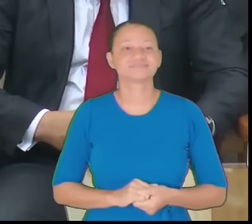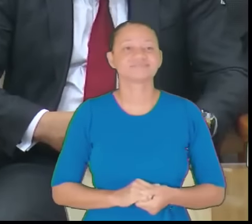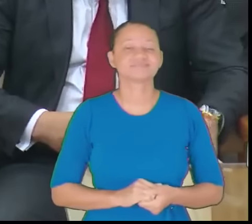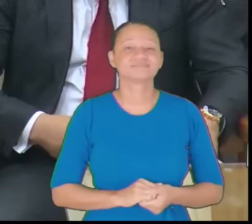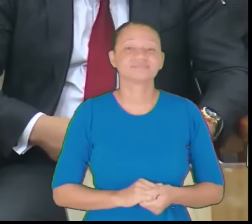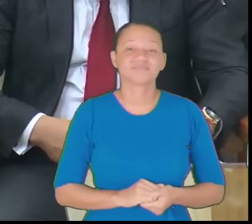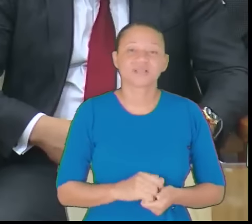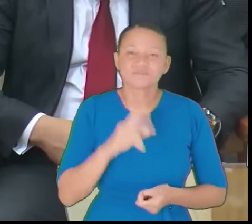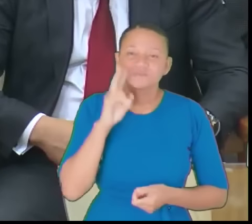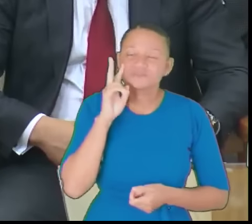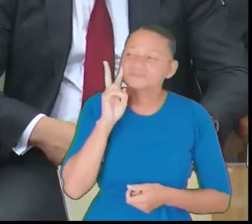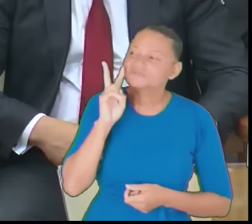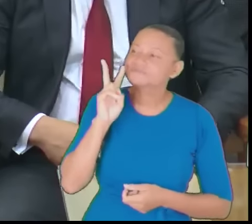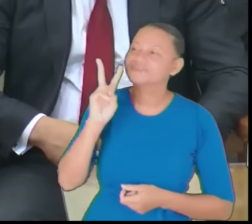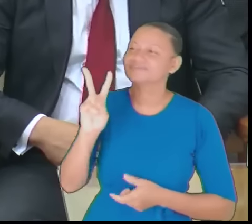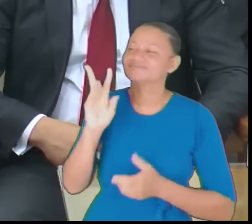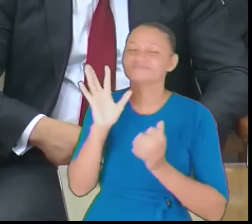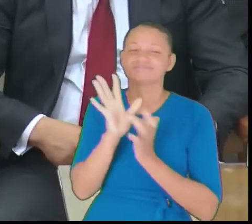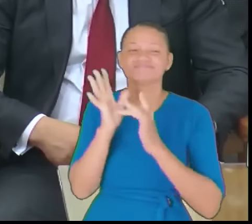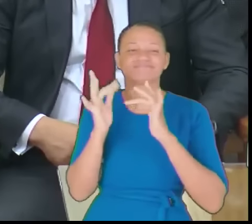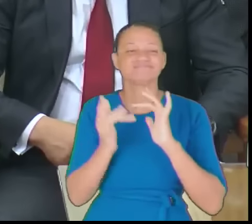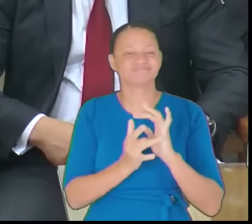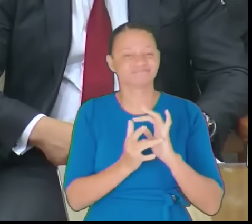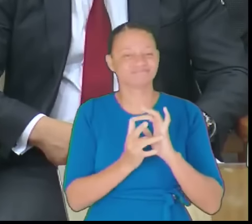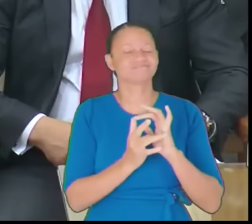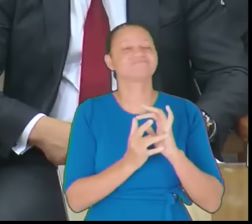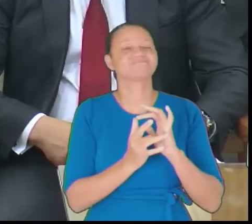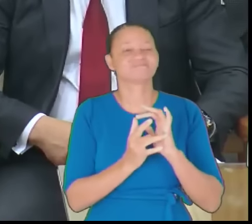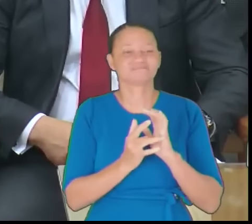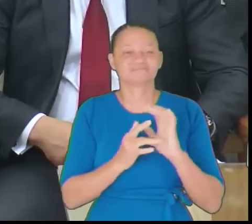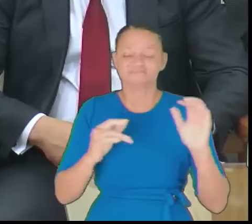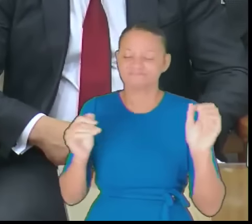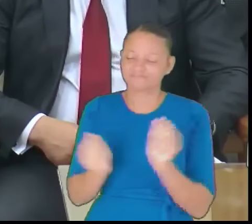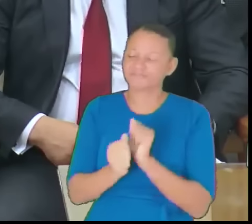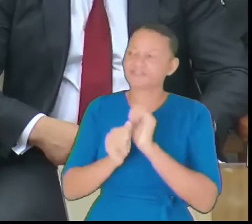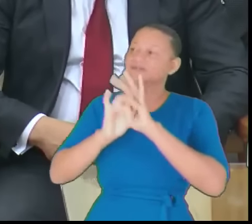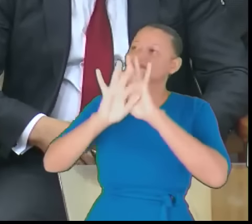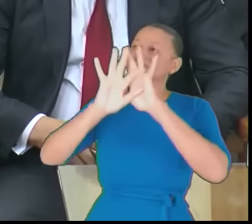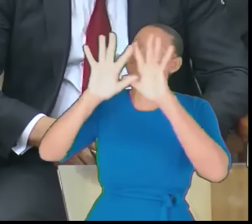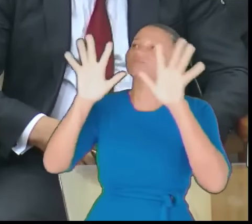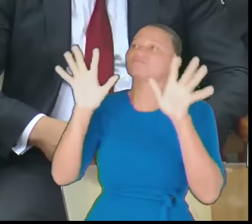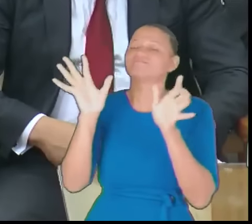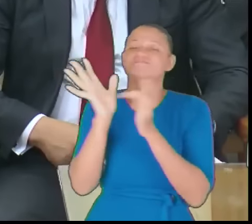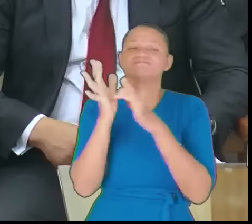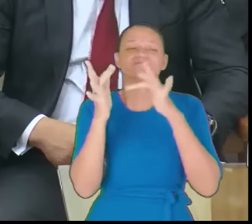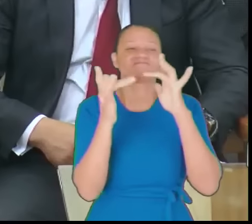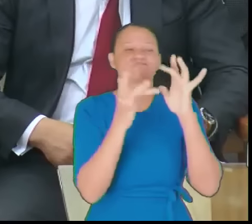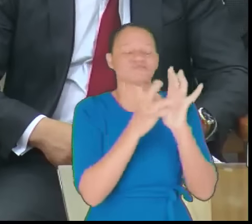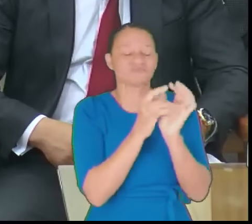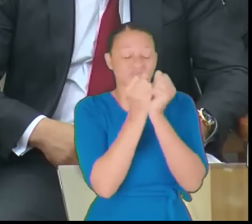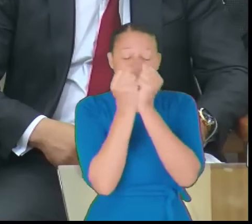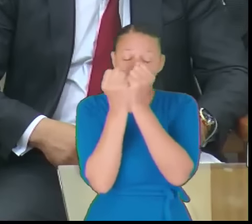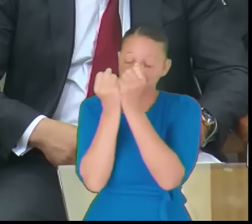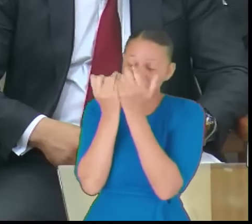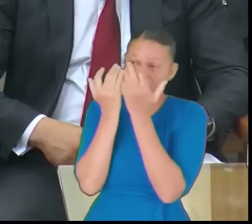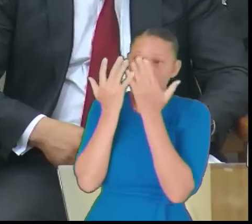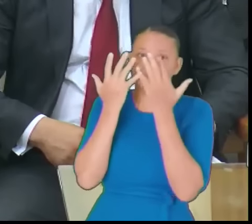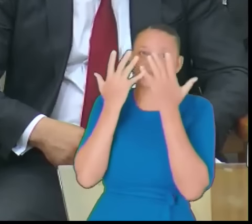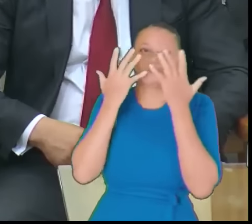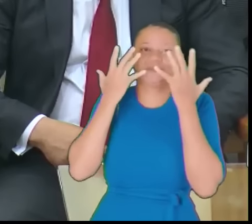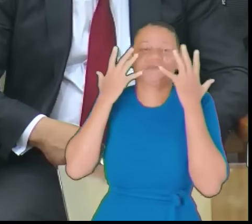Você olhando para Jesus, a glória de Jesus vai refletir em você.